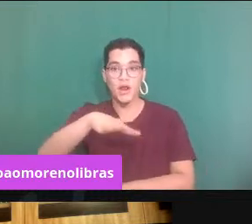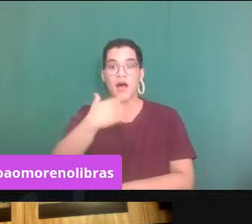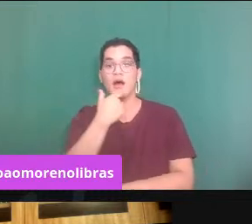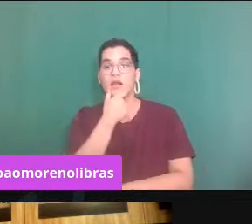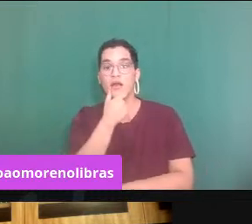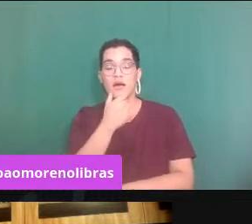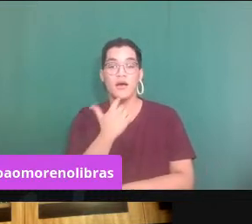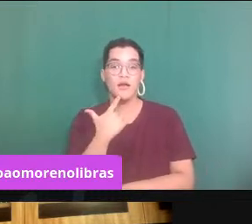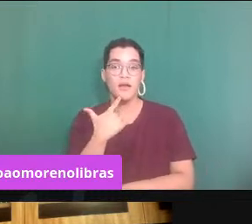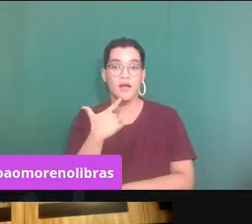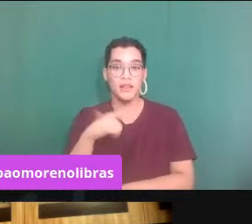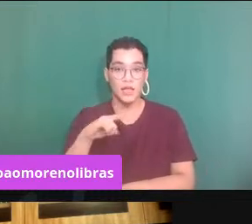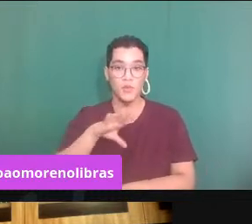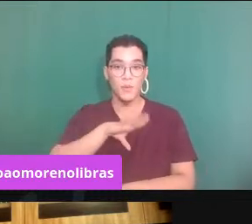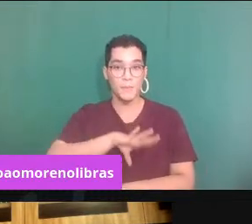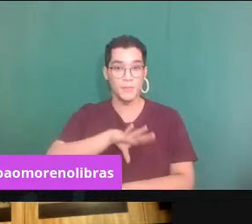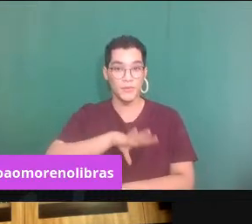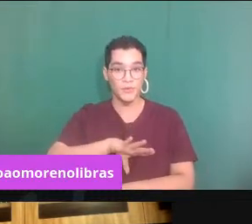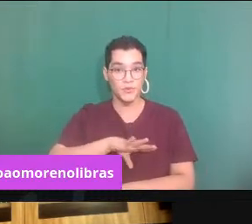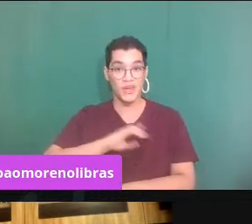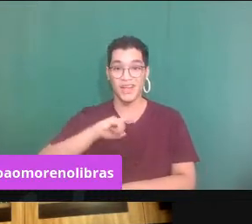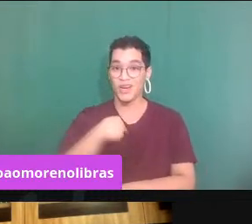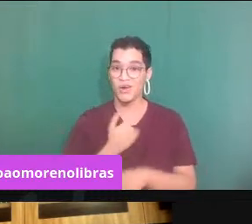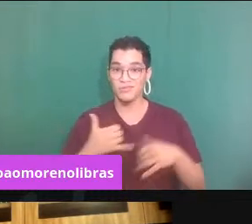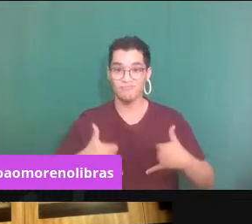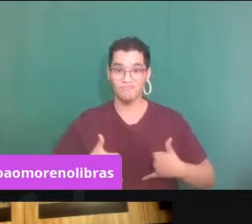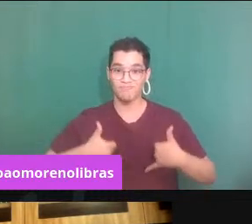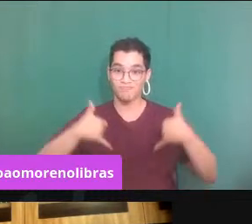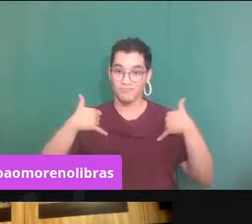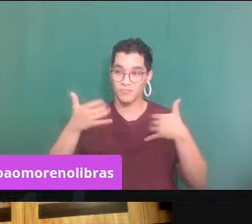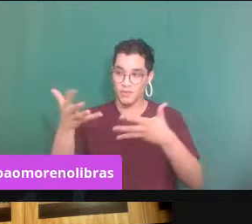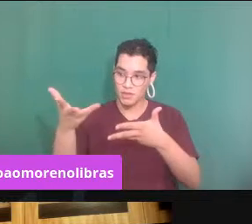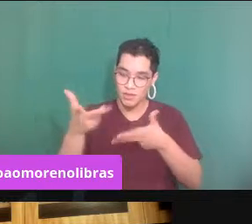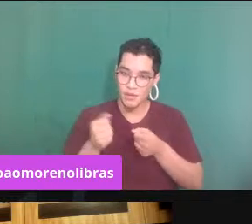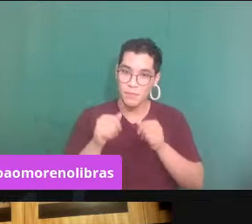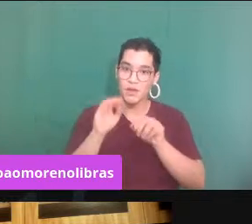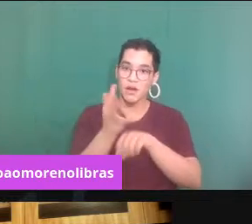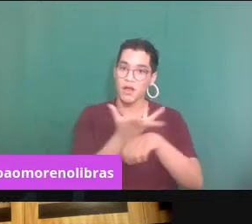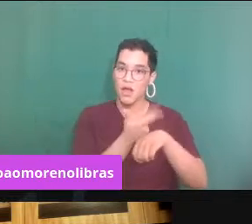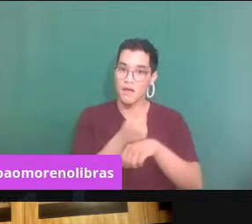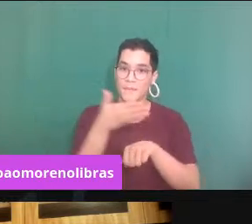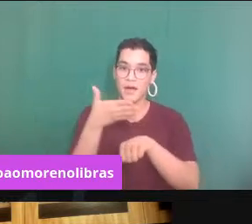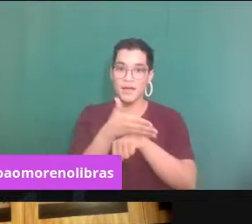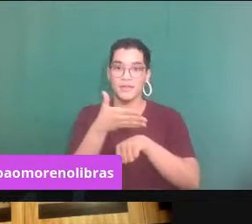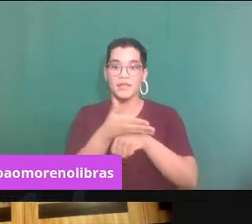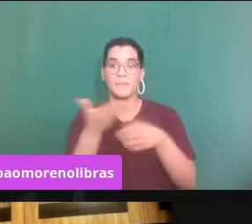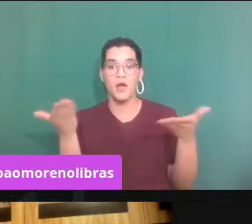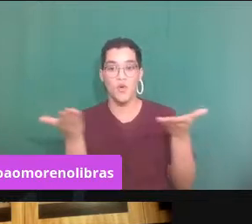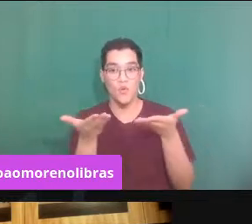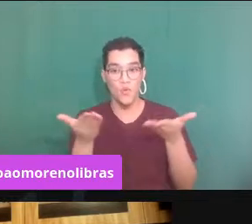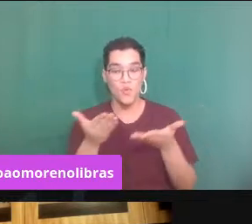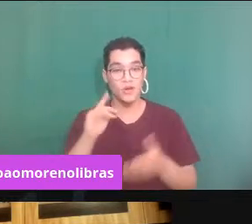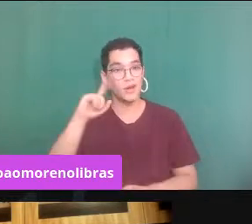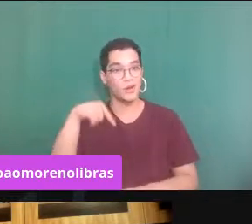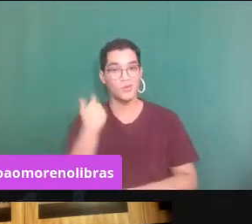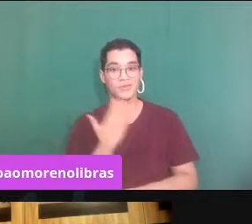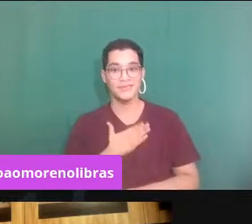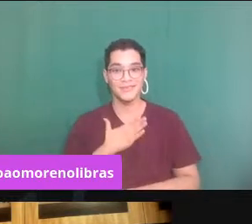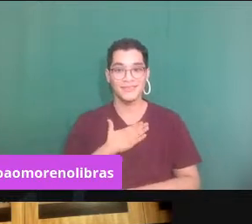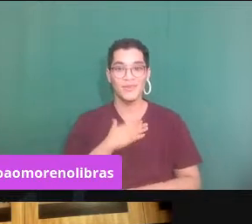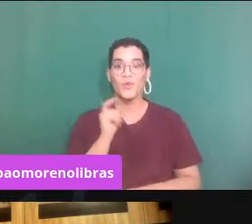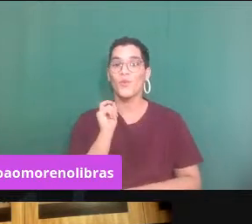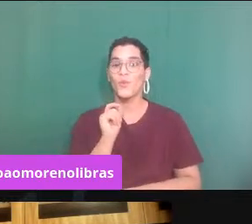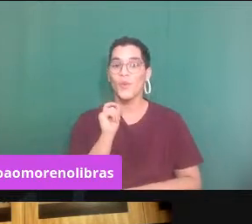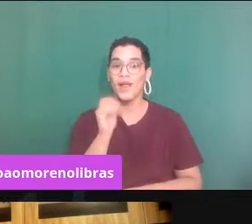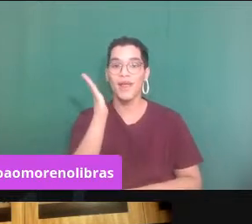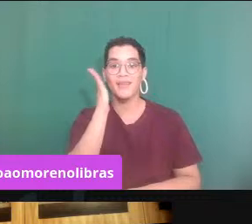neste evento e temos certeza que vai ser muito proveitoso para todos nós,